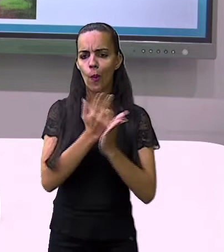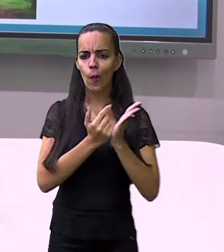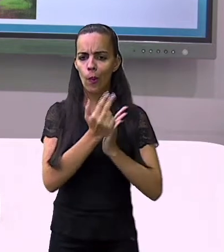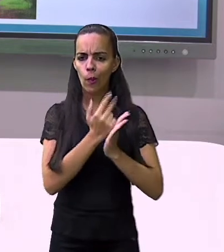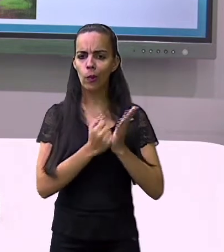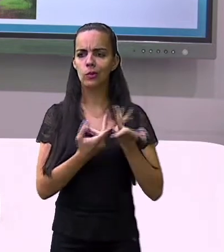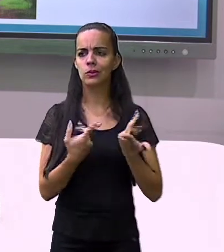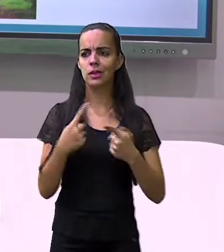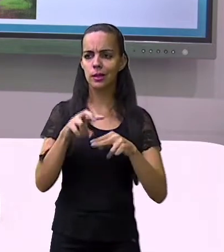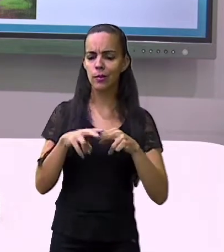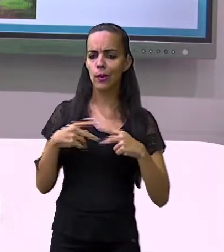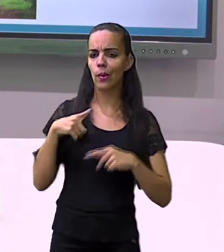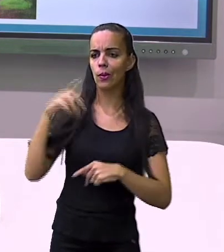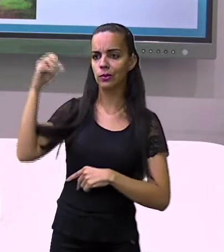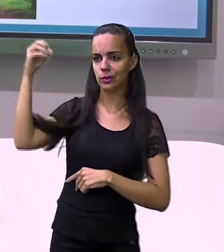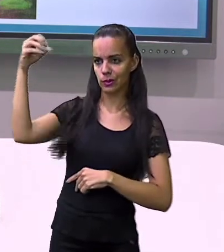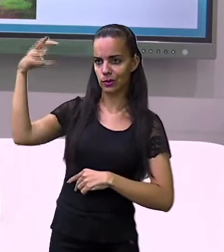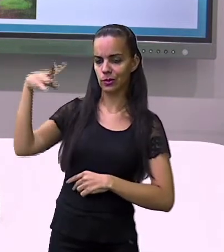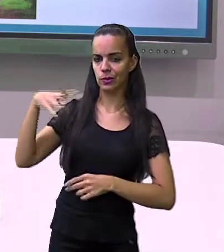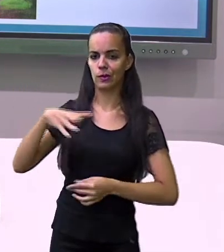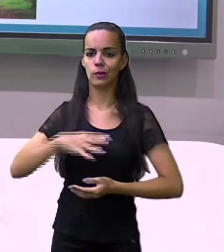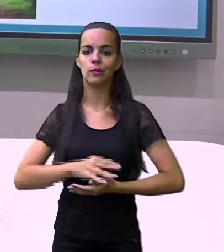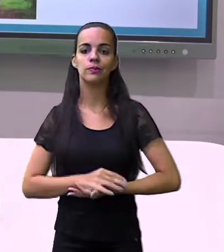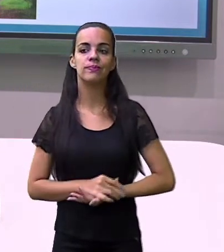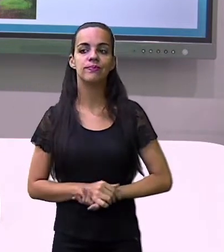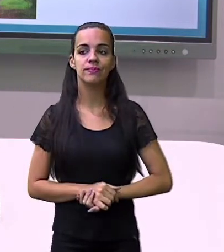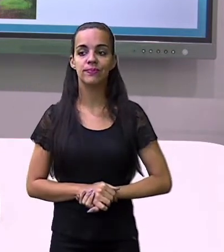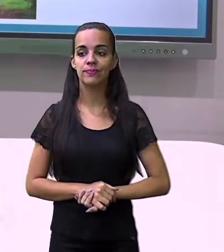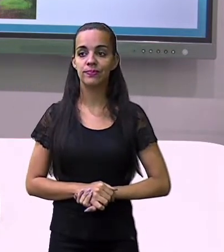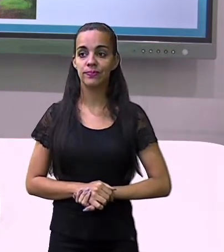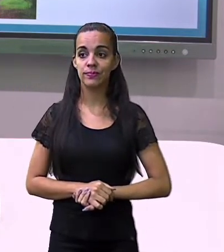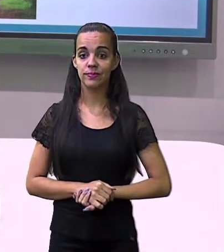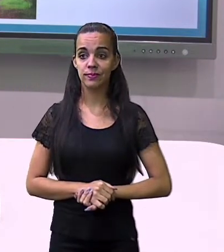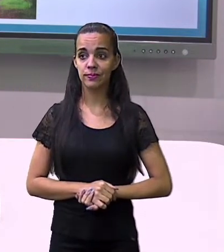o bloqueio da luz solar. Ok?